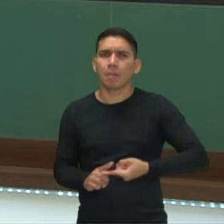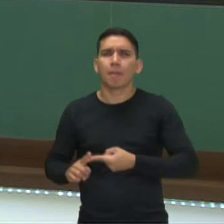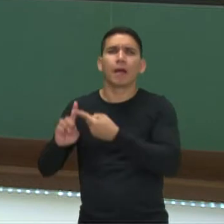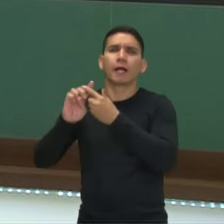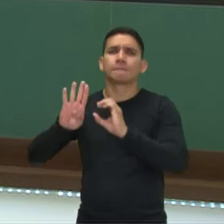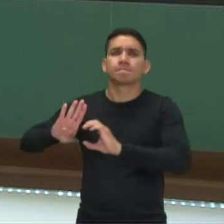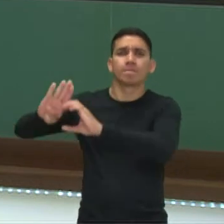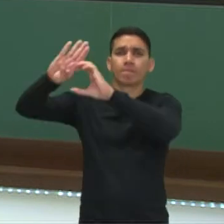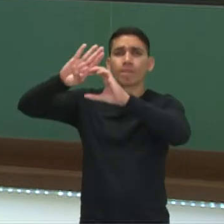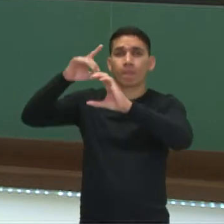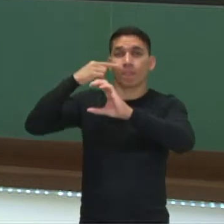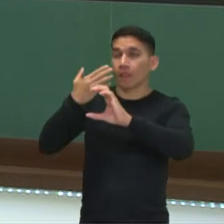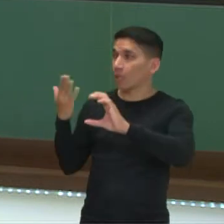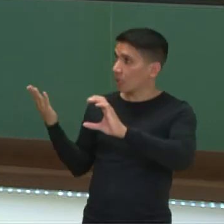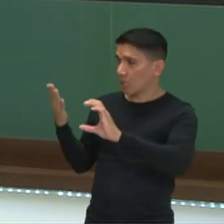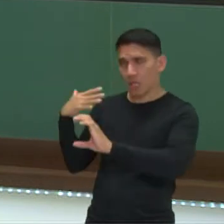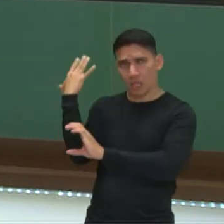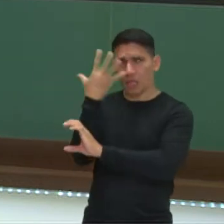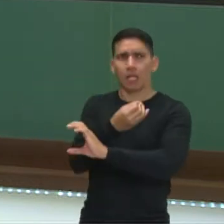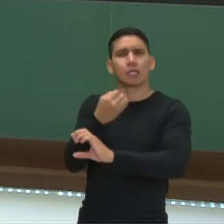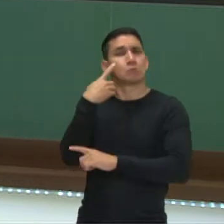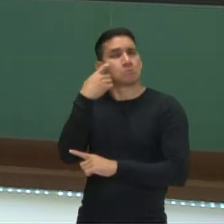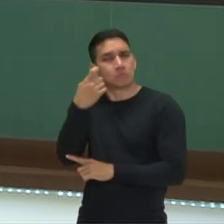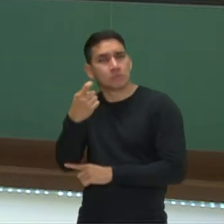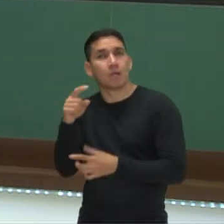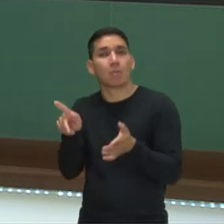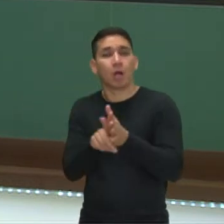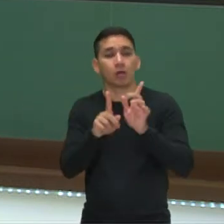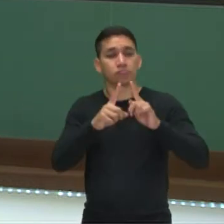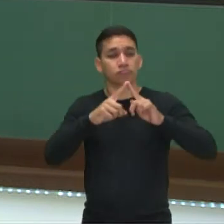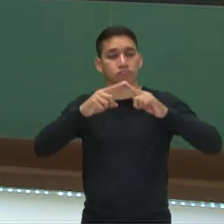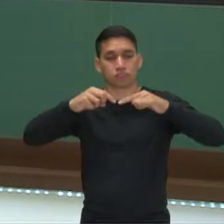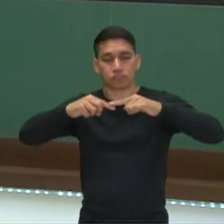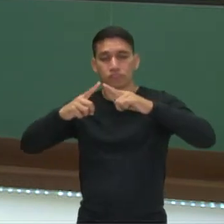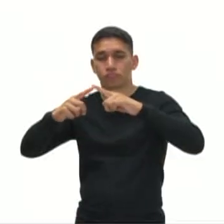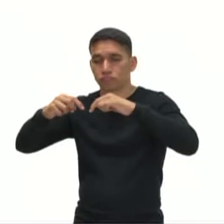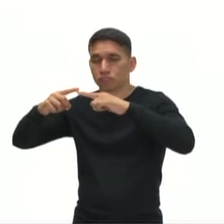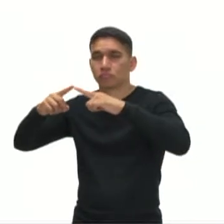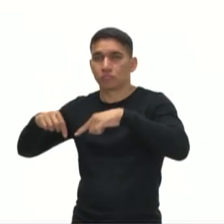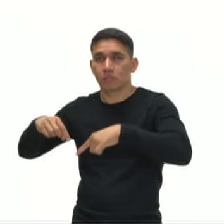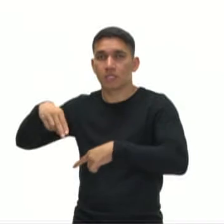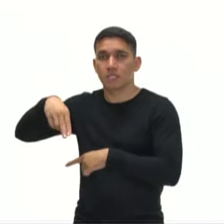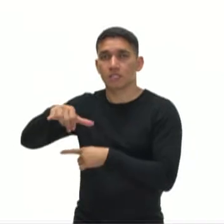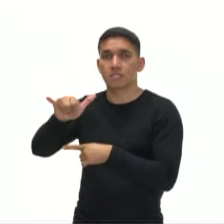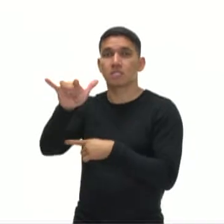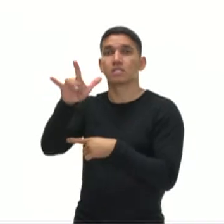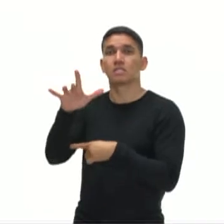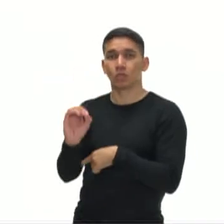bastante linda, interessante, do nylon 6.6,